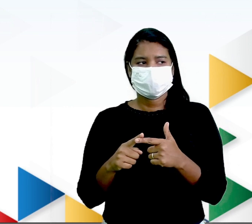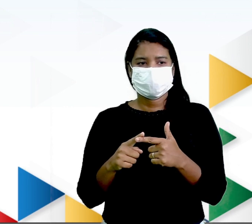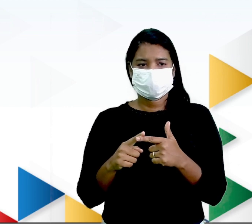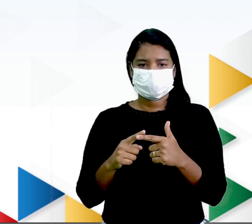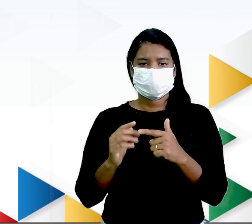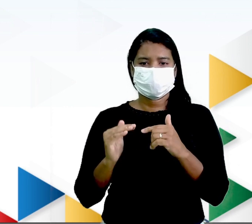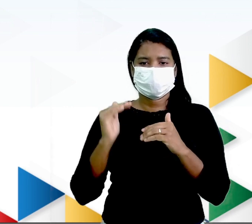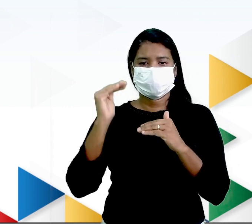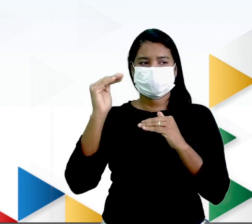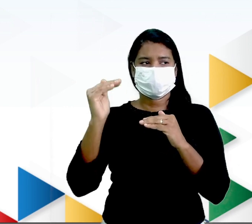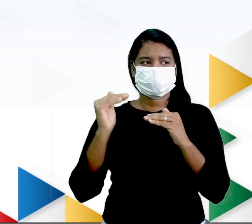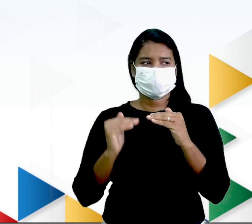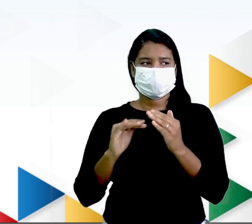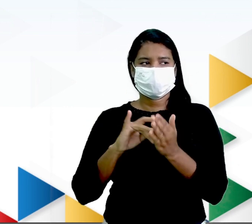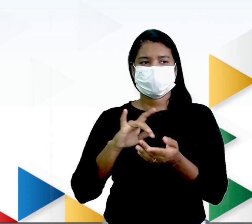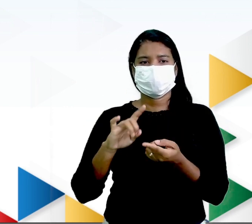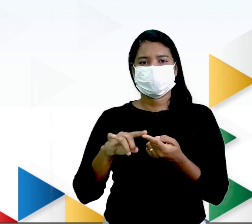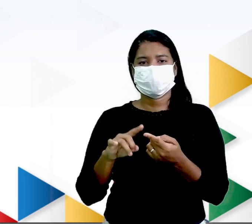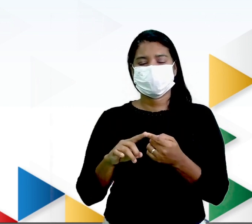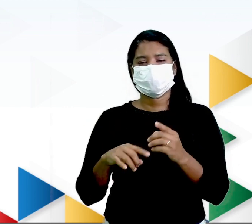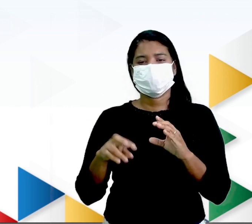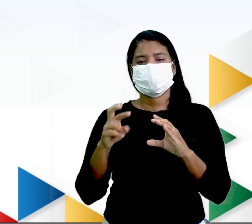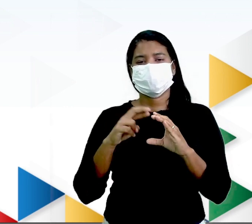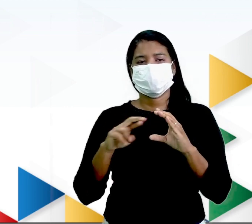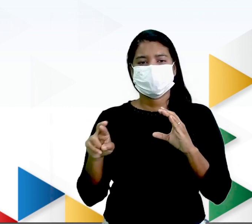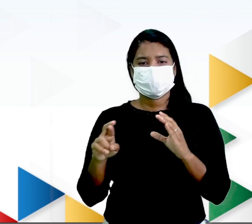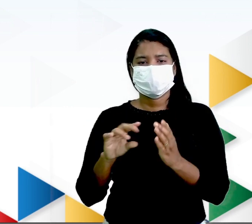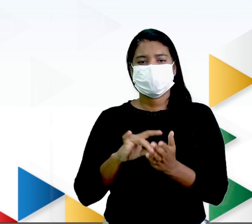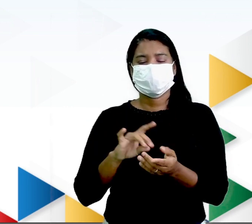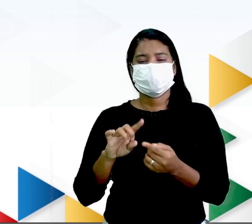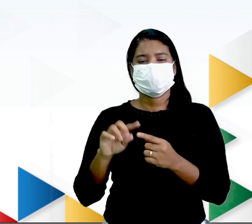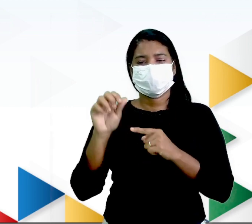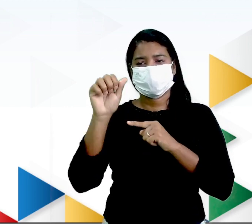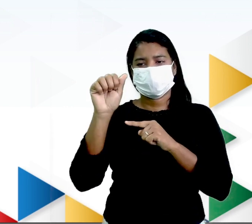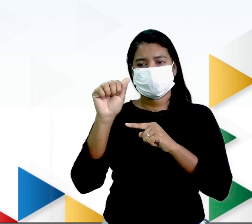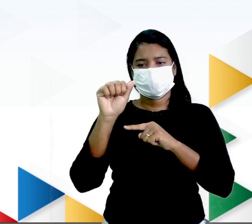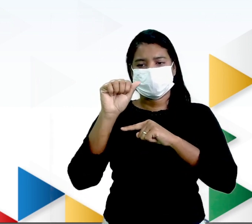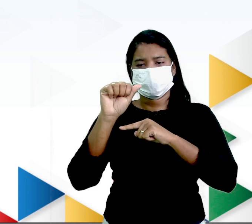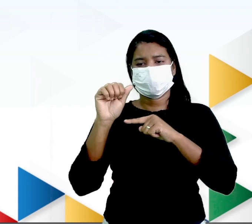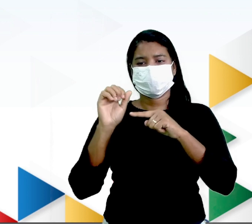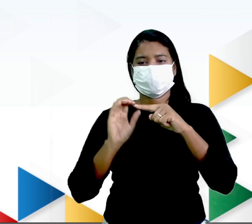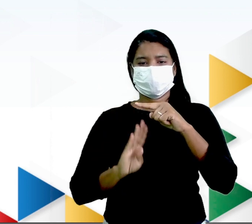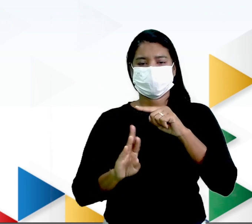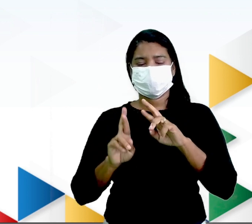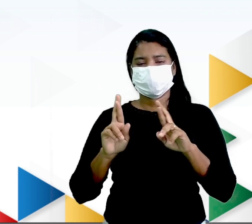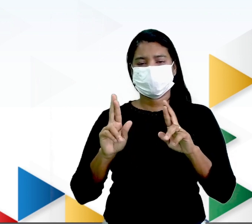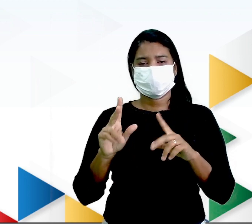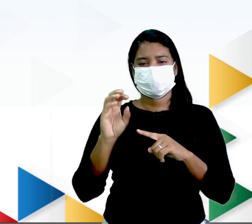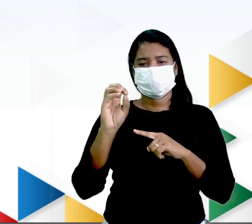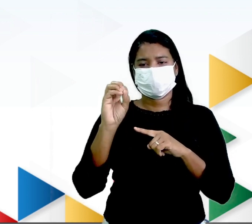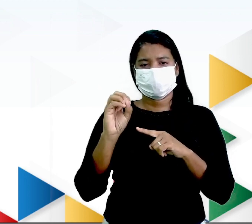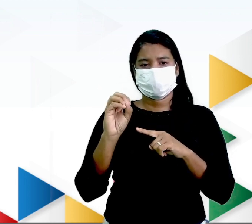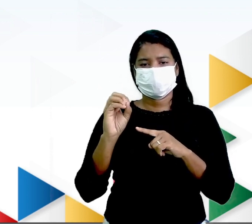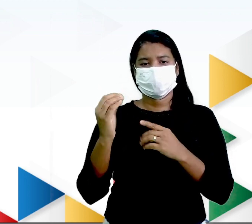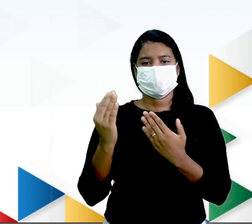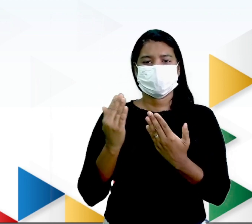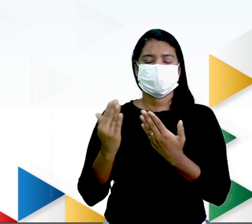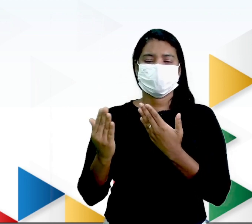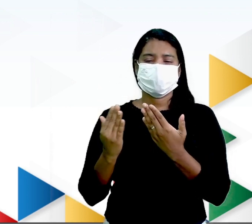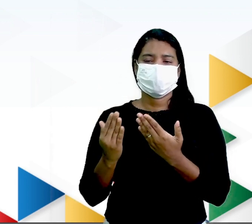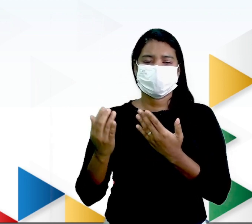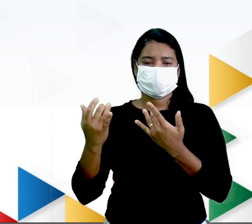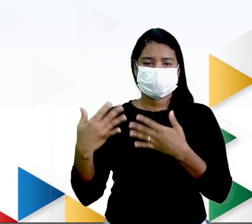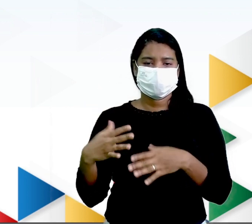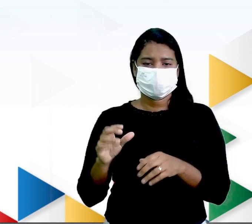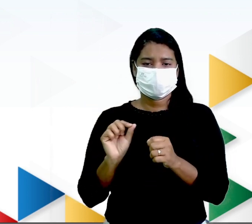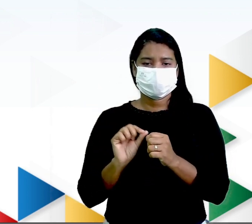a razão, que é aquilo que a gente acabou de ver, A sobre B, quando B é diferente de zero, e na comparação, quando eu